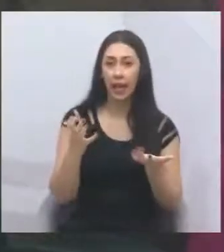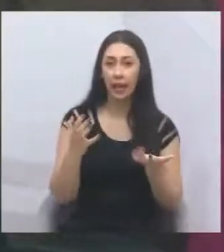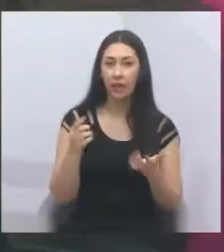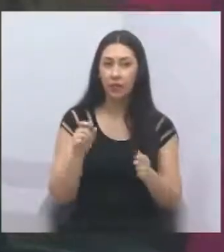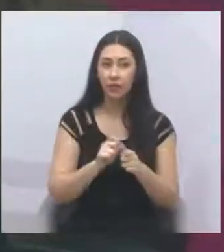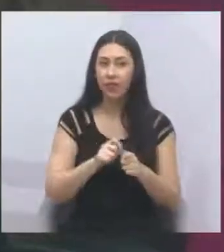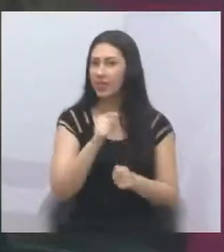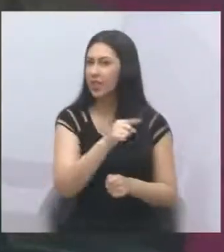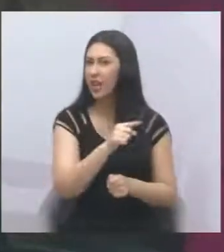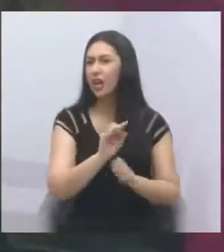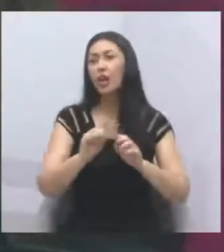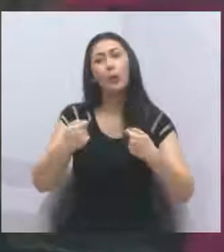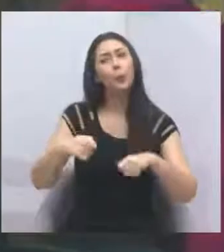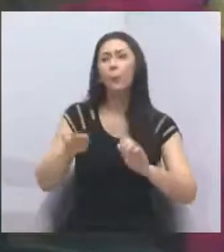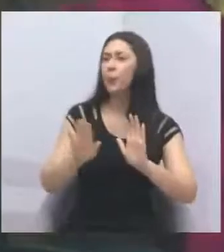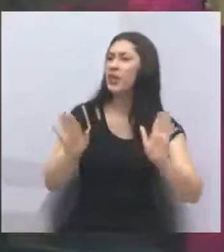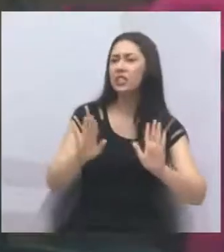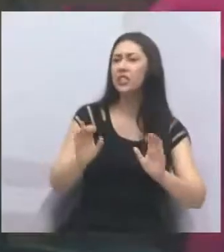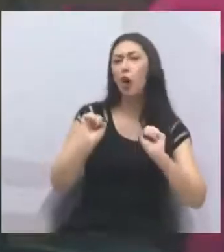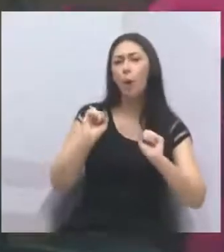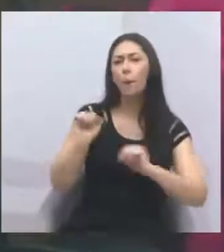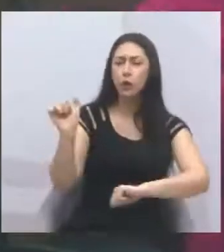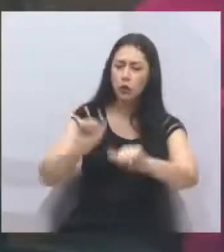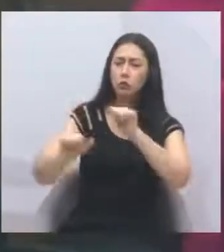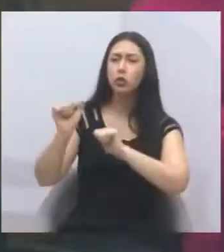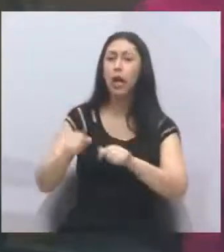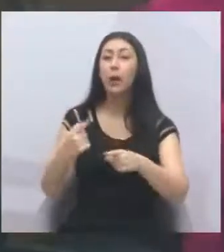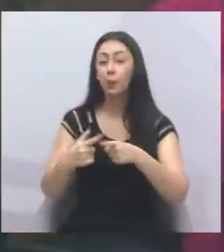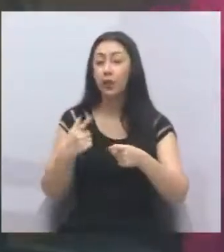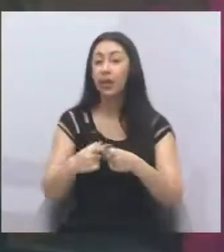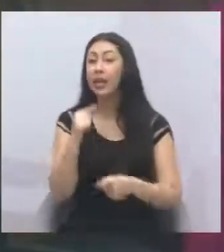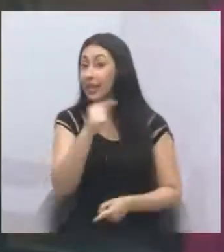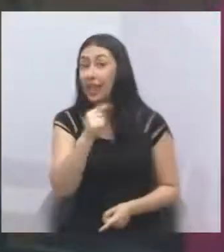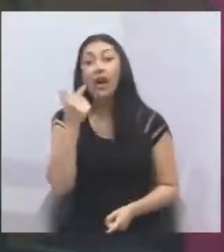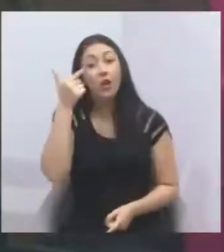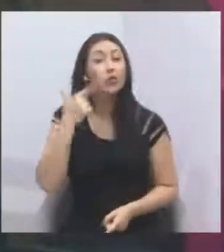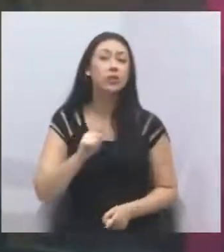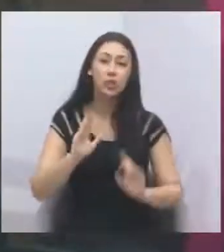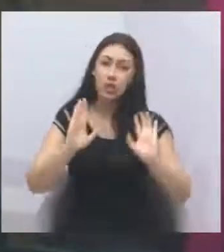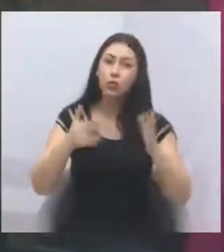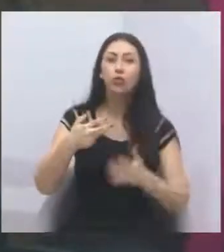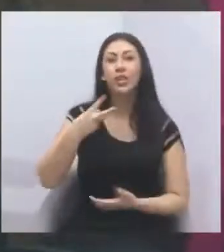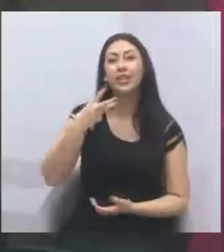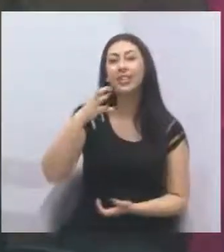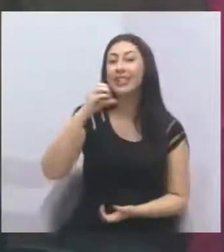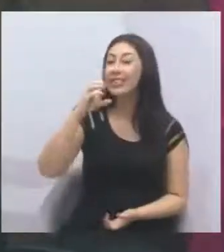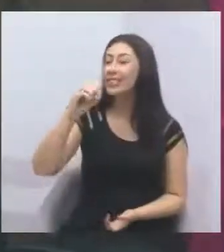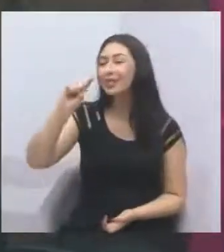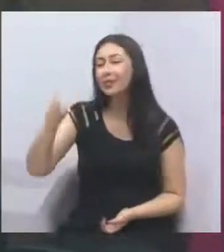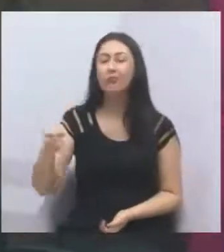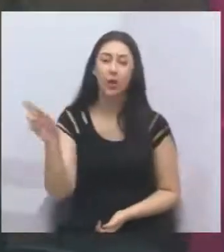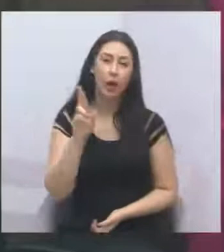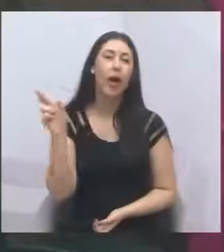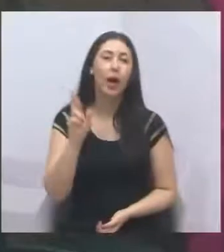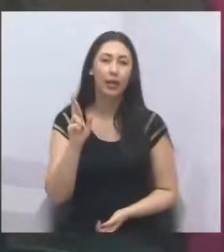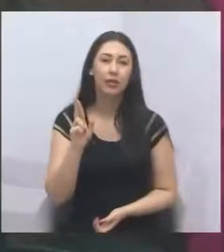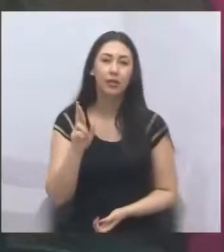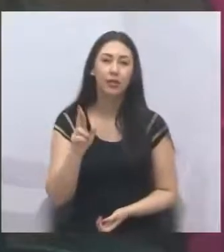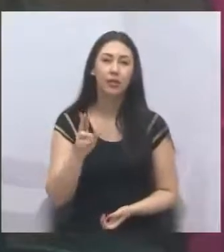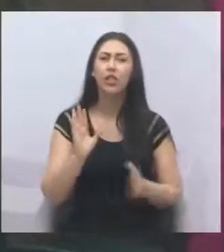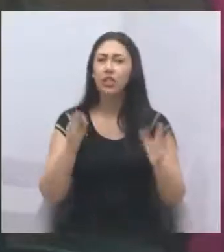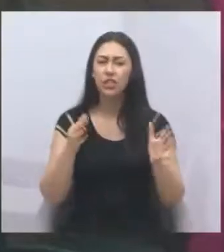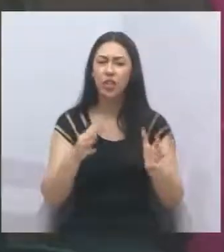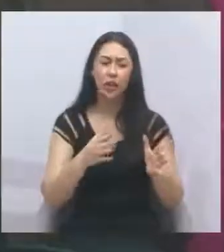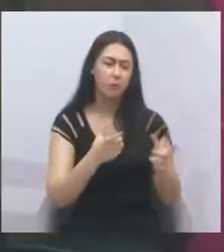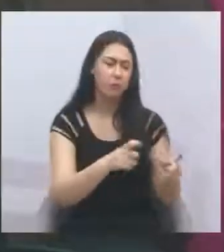Meia-Lua, manda para outros lugares também que necessitam, porque para o Meia-Lua nós já vamos mandar 300 mil, que é o suficiente para fazer Lagoa Azul,